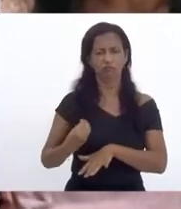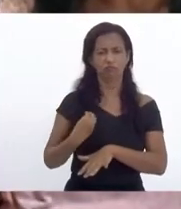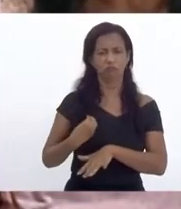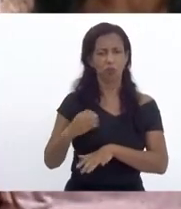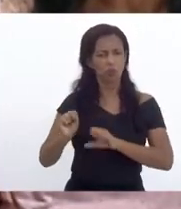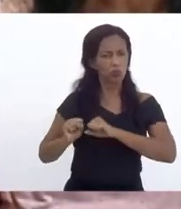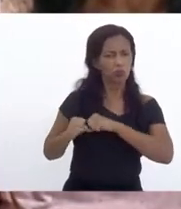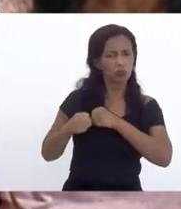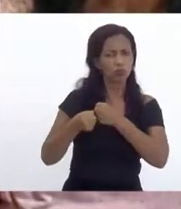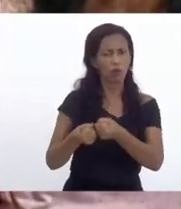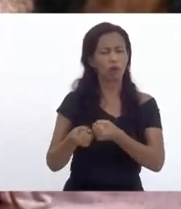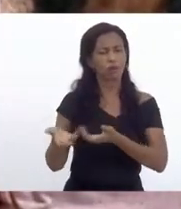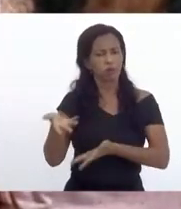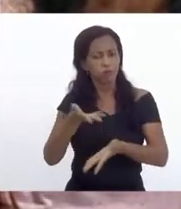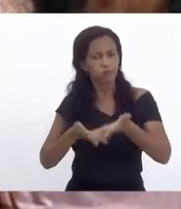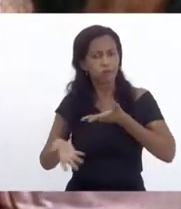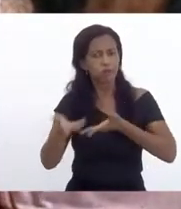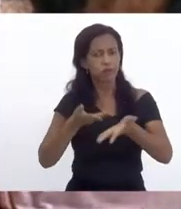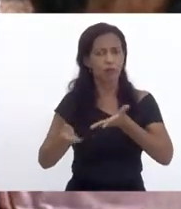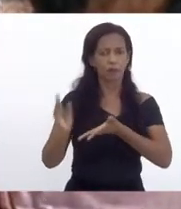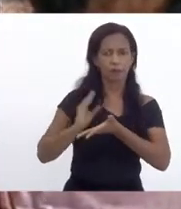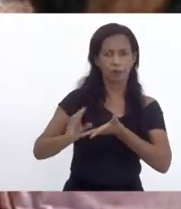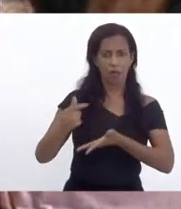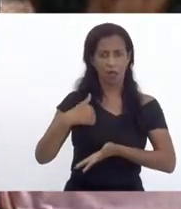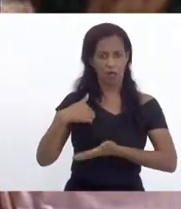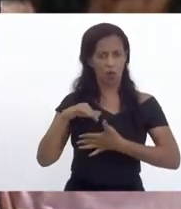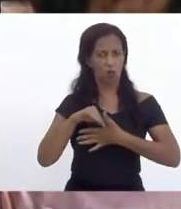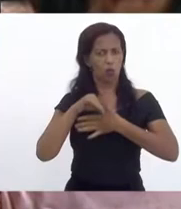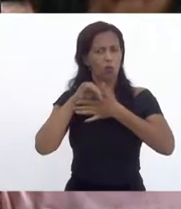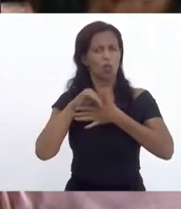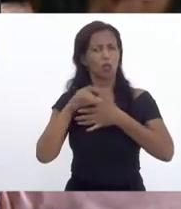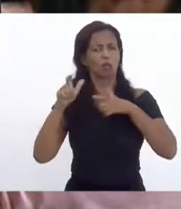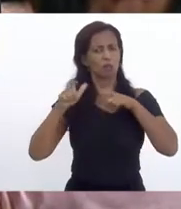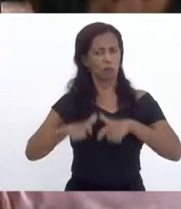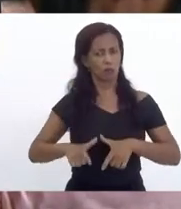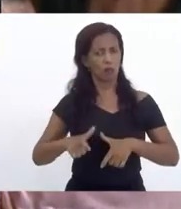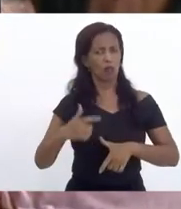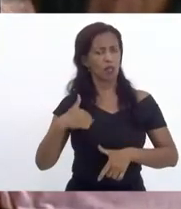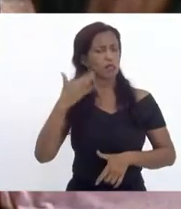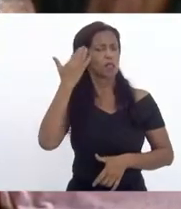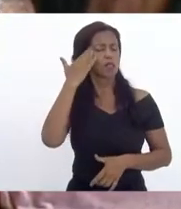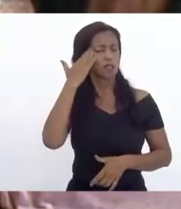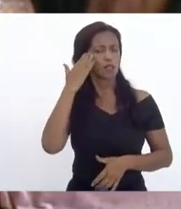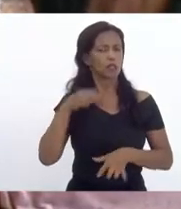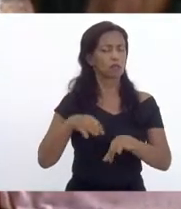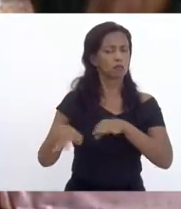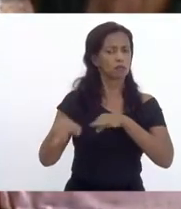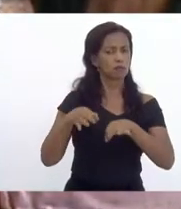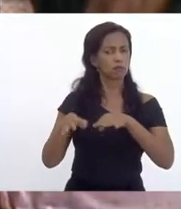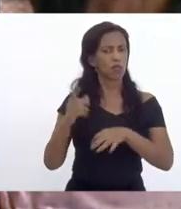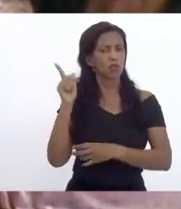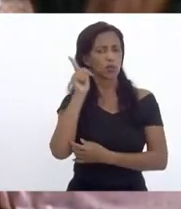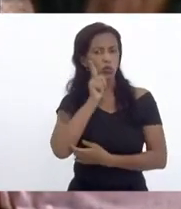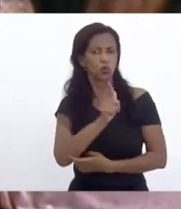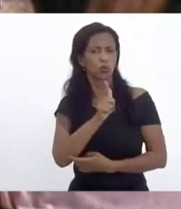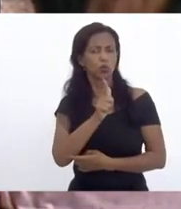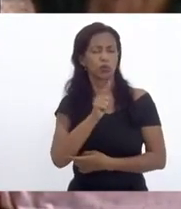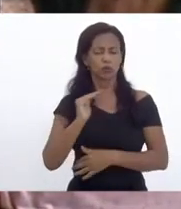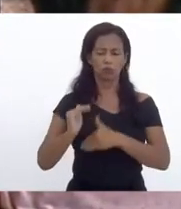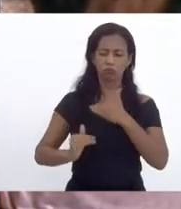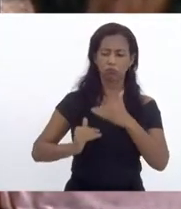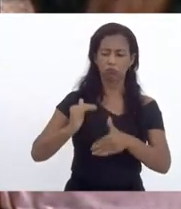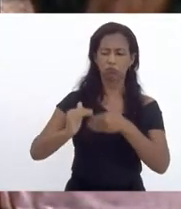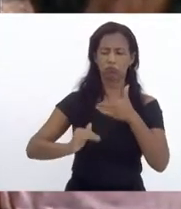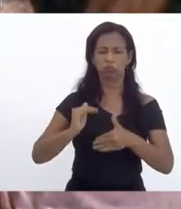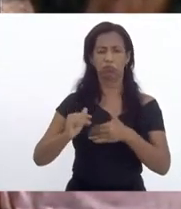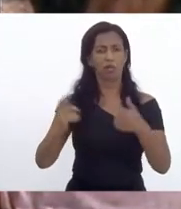nosso empenho e investimento, eu na figura de liderança local, assim entendendo que dessa forma a gente vai ter o pleno desenvolvimento